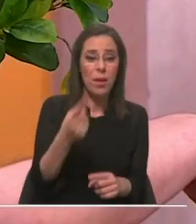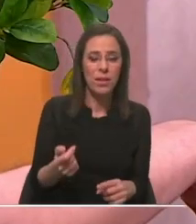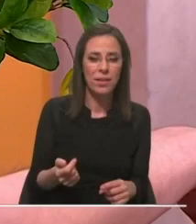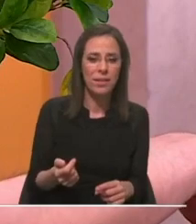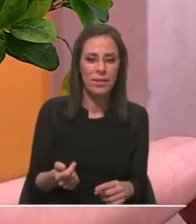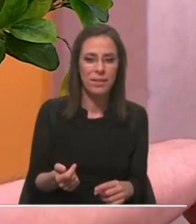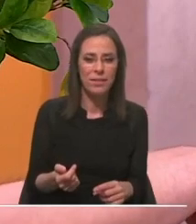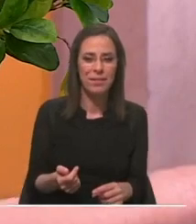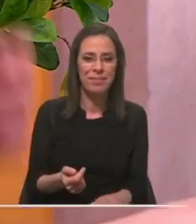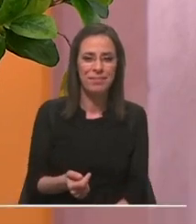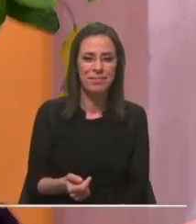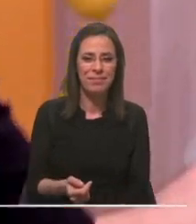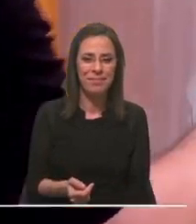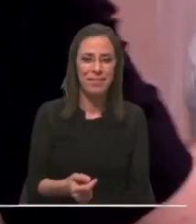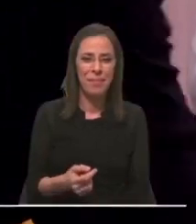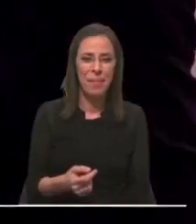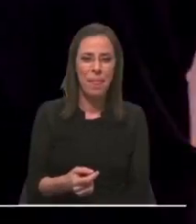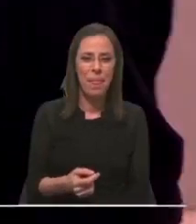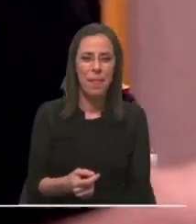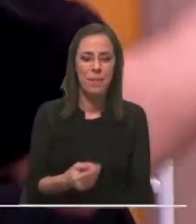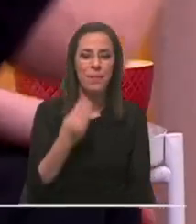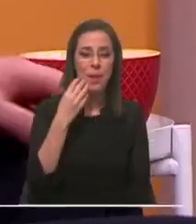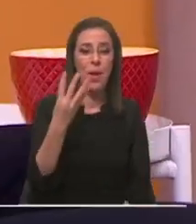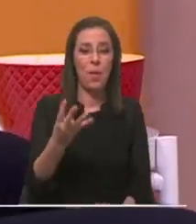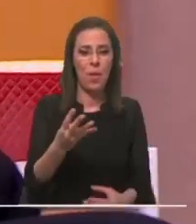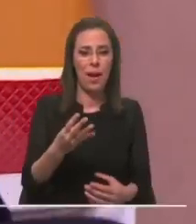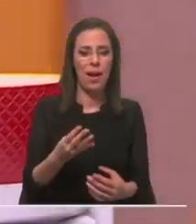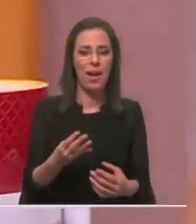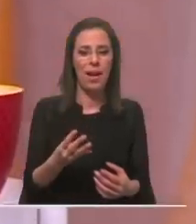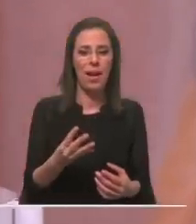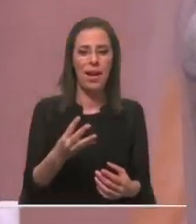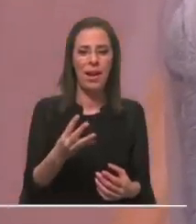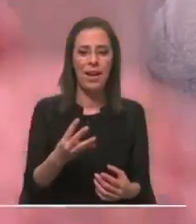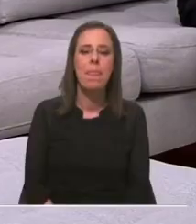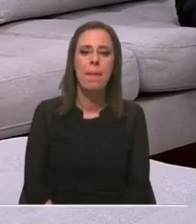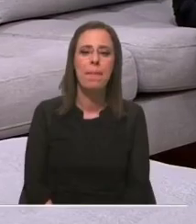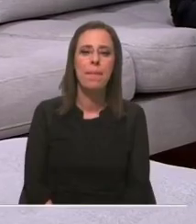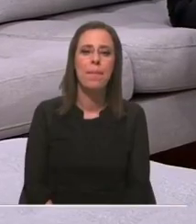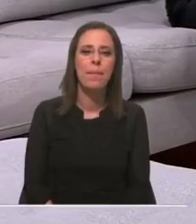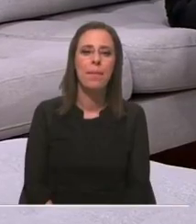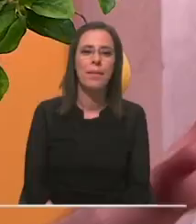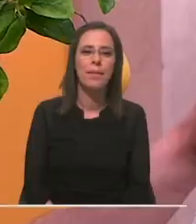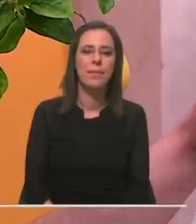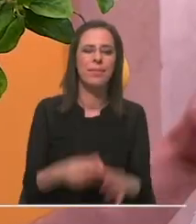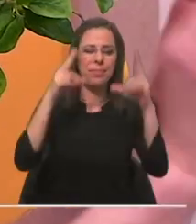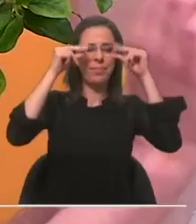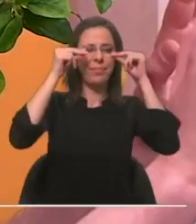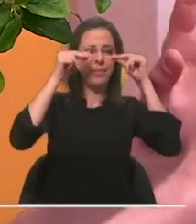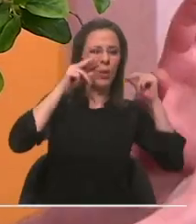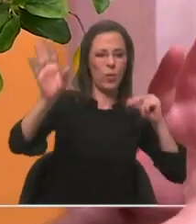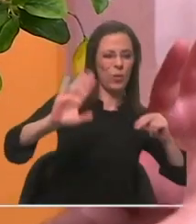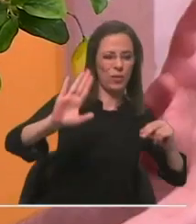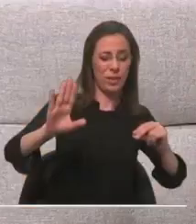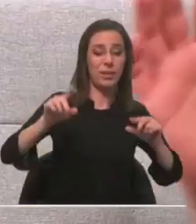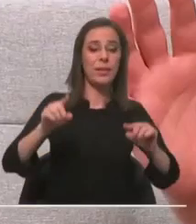mostra. É o 4? Como é que tens certeza? Outra vez, Diana. Reparem, eu posso fechar os olhos. Eu